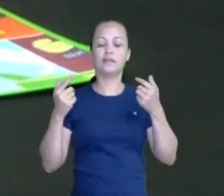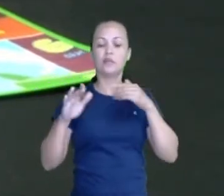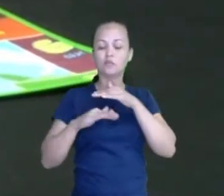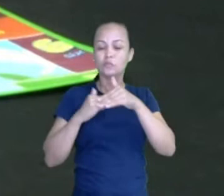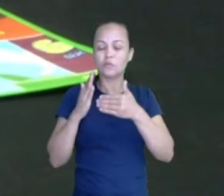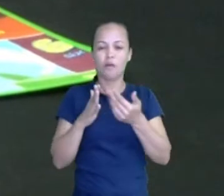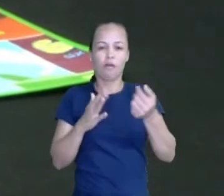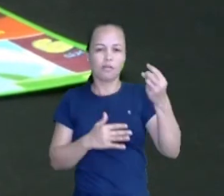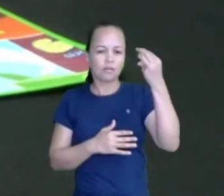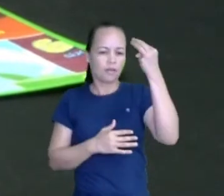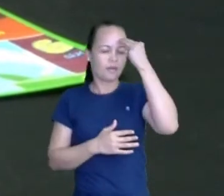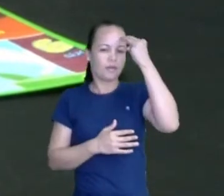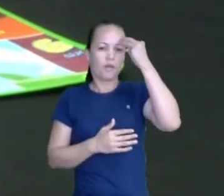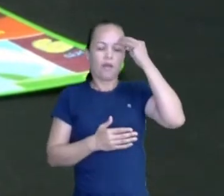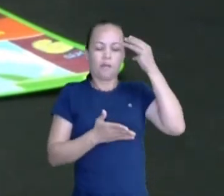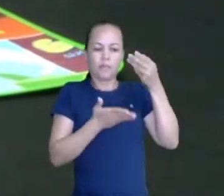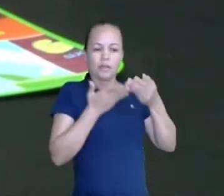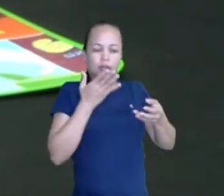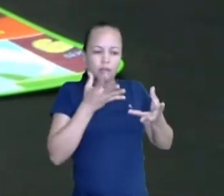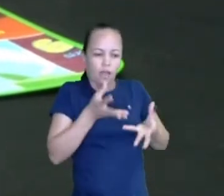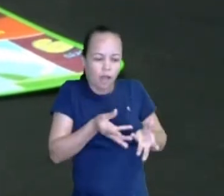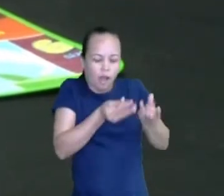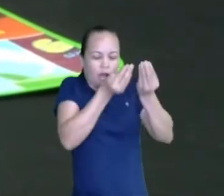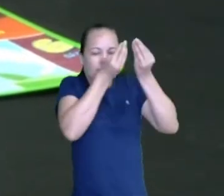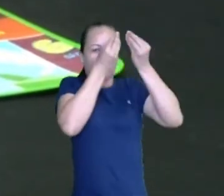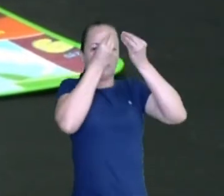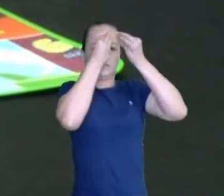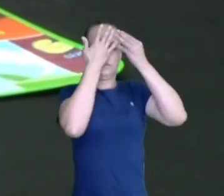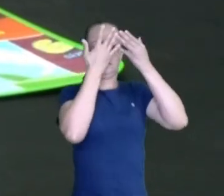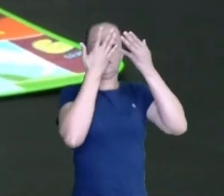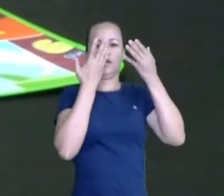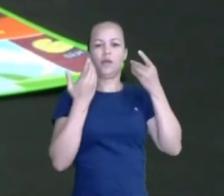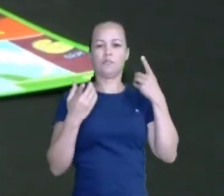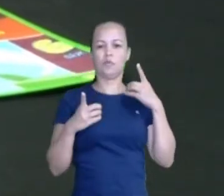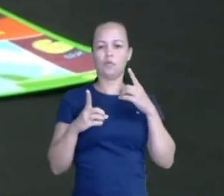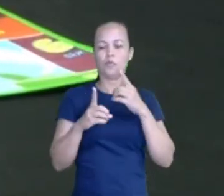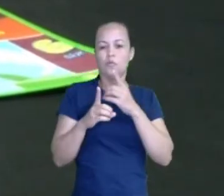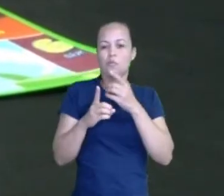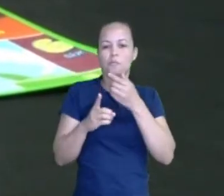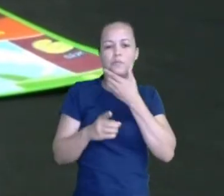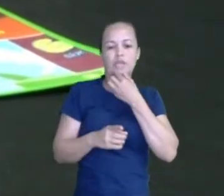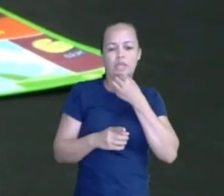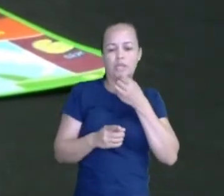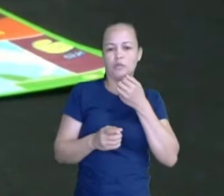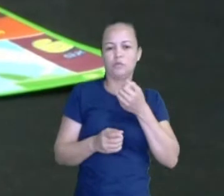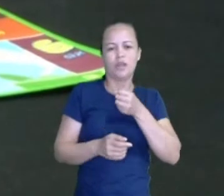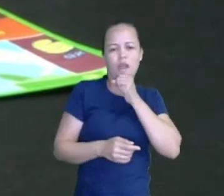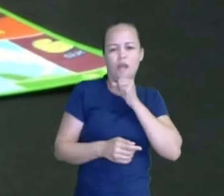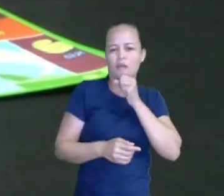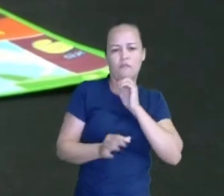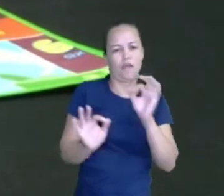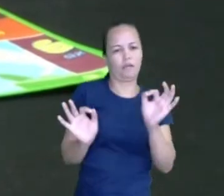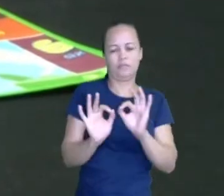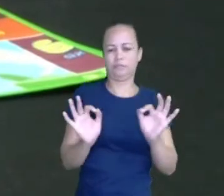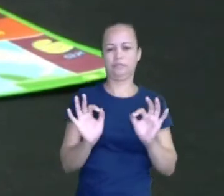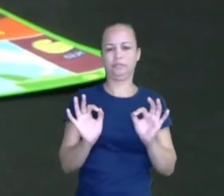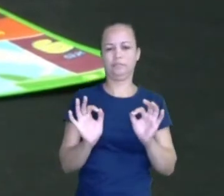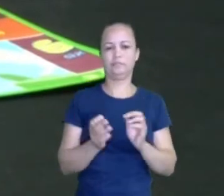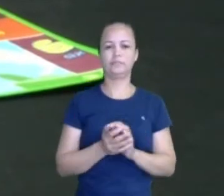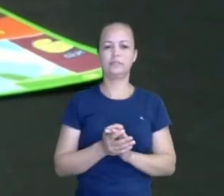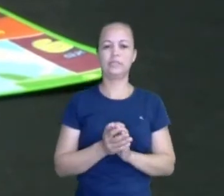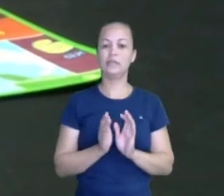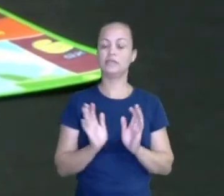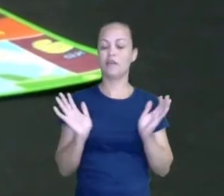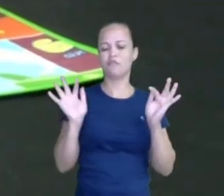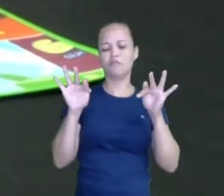Dona Antônia tinha sido encontrada por um menino que nem era tão velho assim. E esse é o fim da nossa